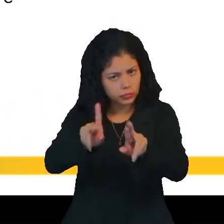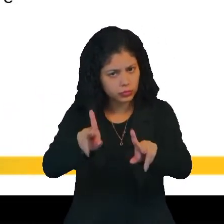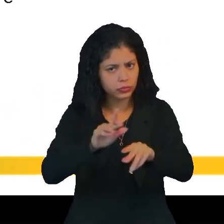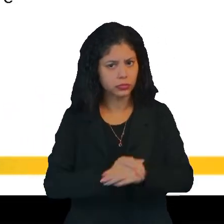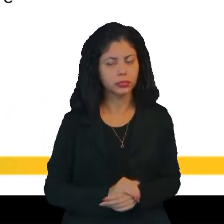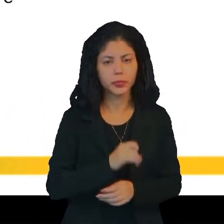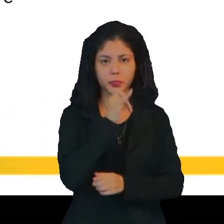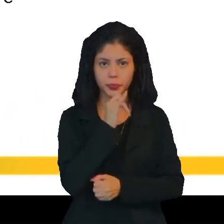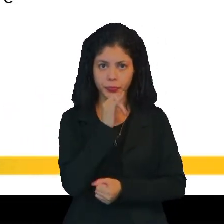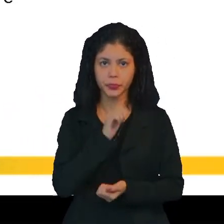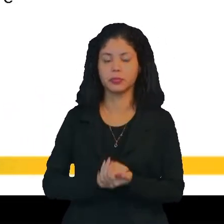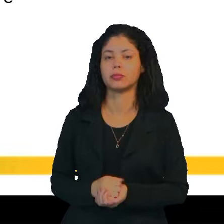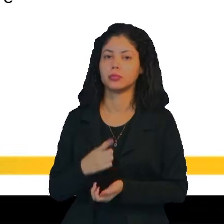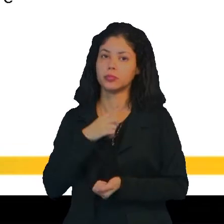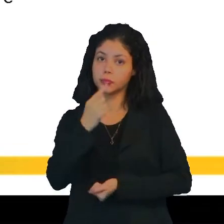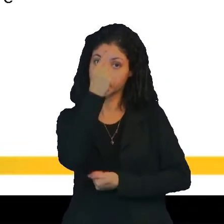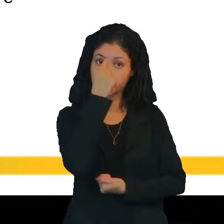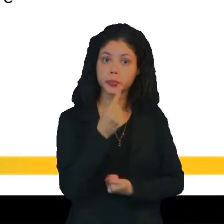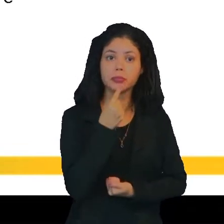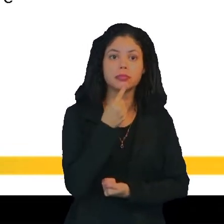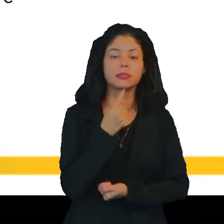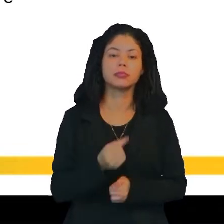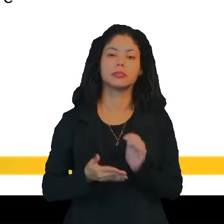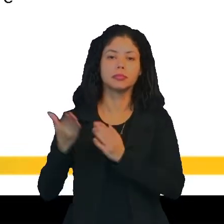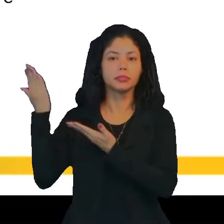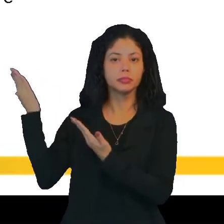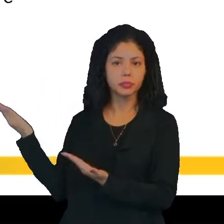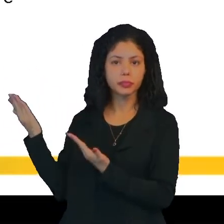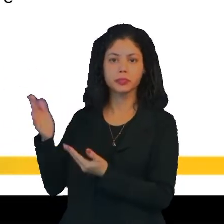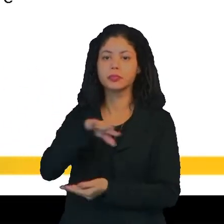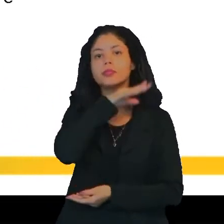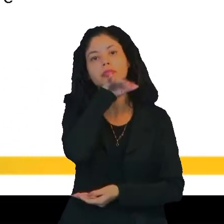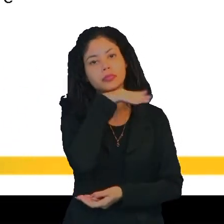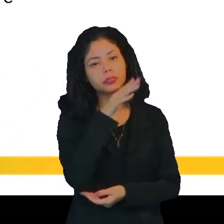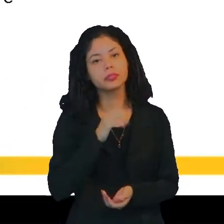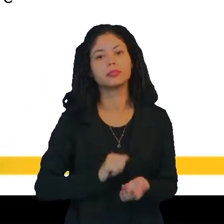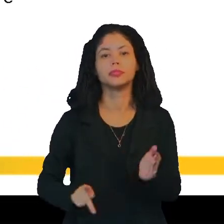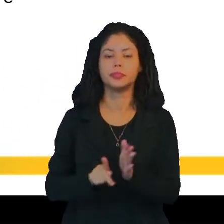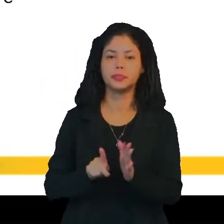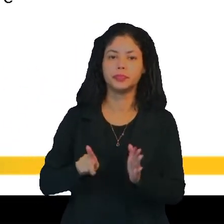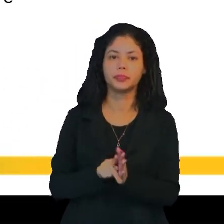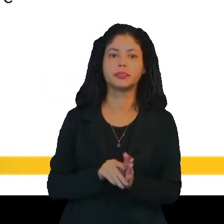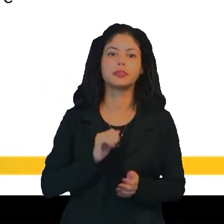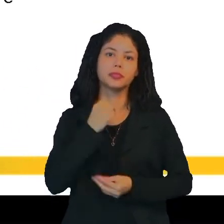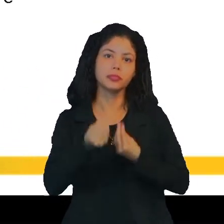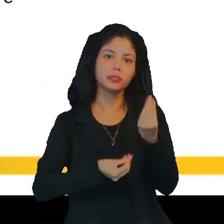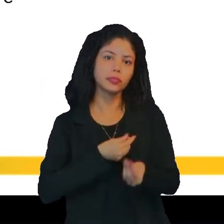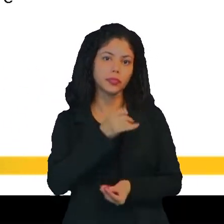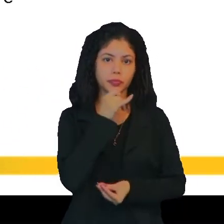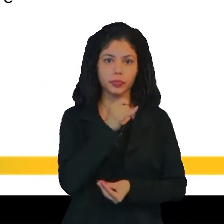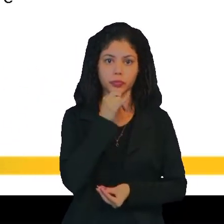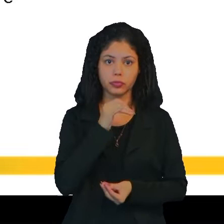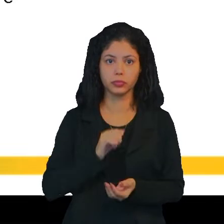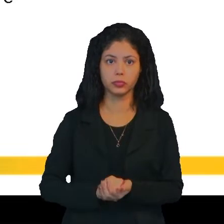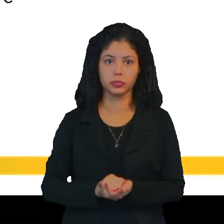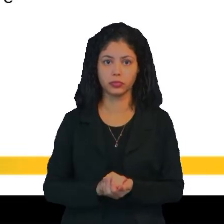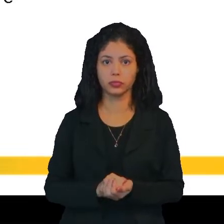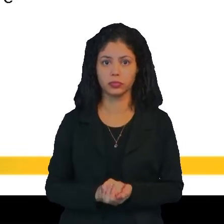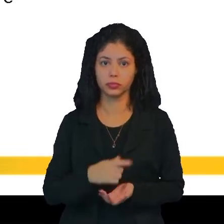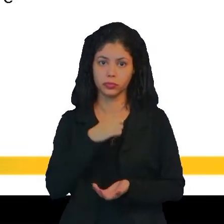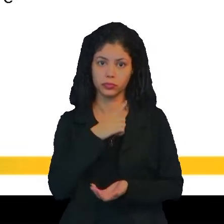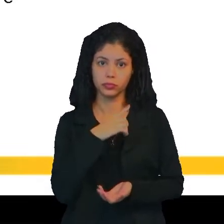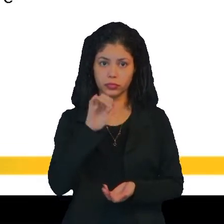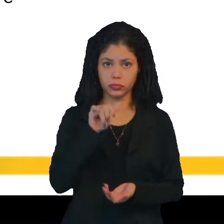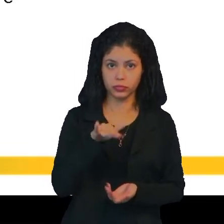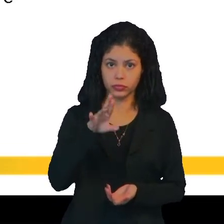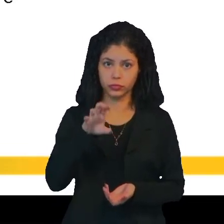diferença. Então, por exemplo, nós temos aí a figura que trata, né, por exemplo, de animais mais recentes, né, como por exemplo, aí nós temos o tássio, nós temos